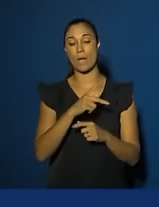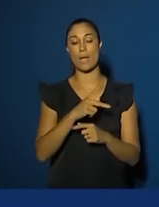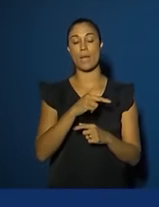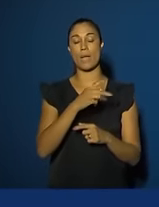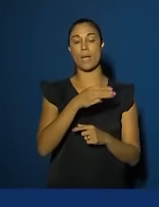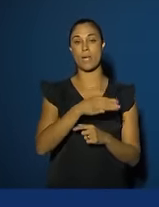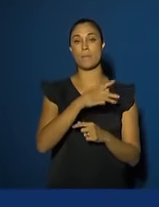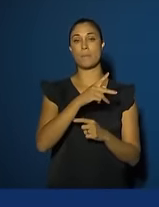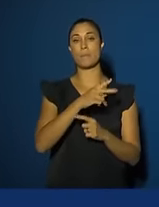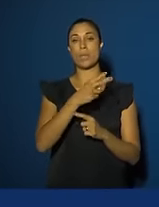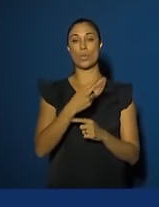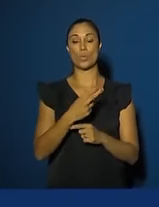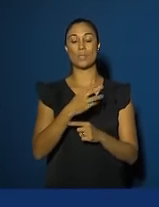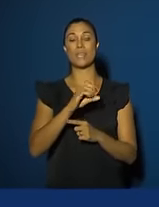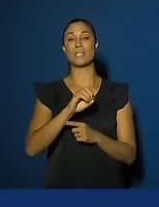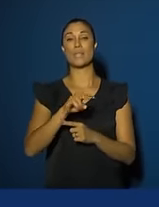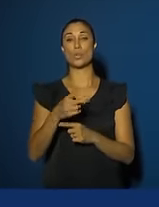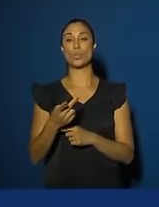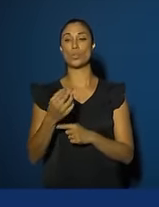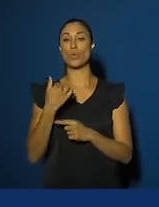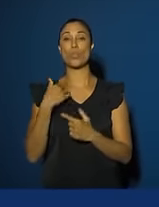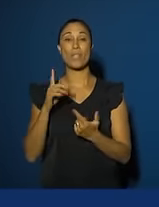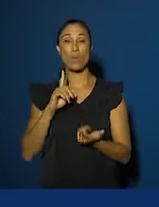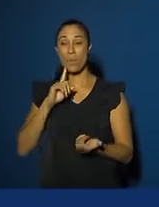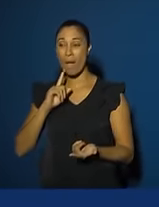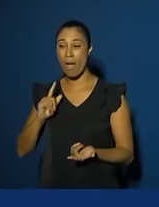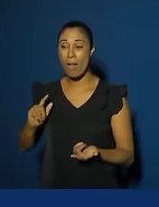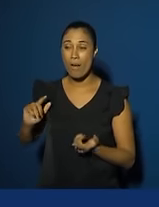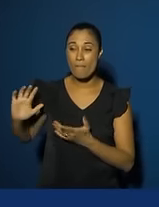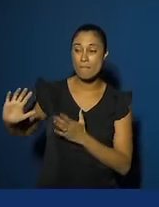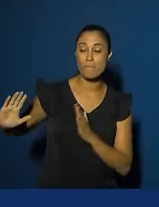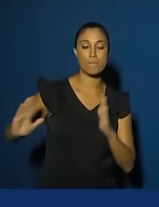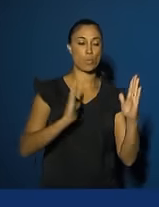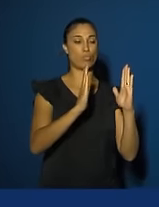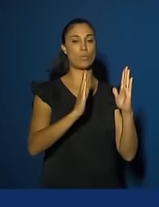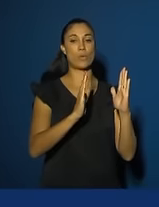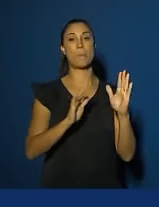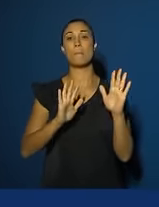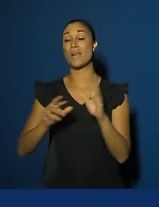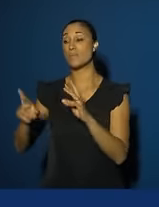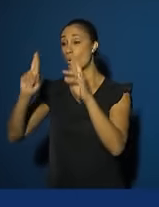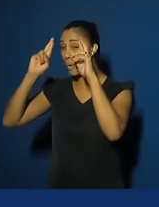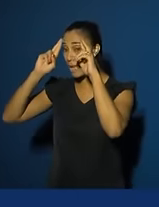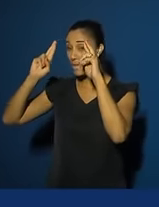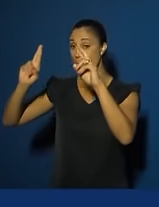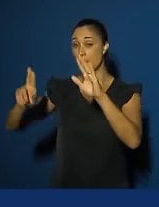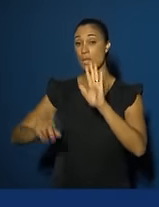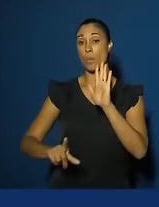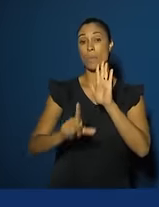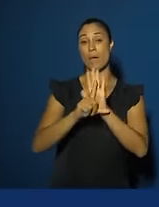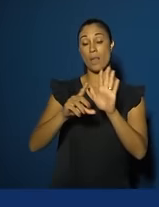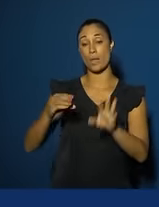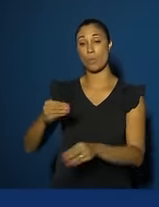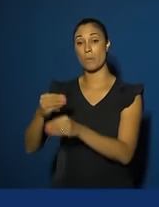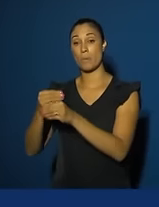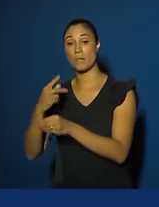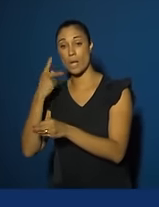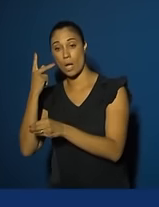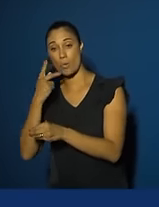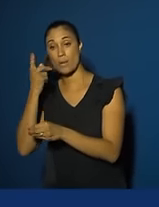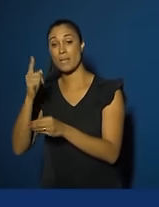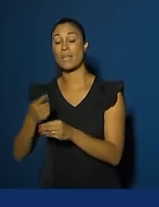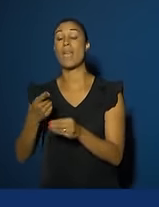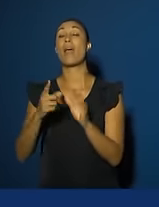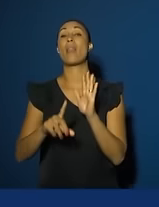1202 como uma fronta decisão do Congresso mas na verdade foi um respeito a uma lei complementar chamada lei de